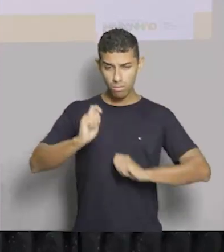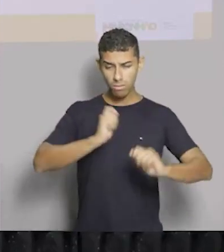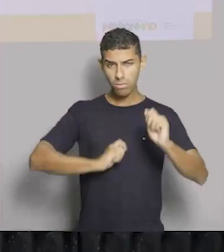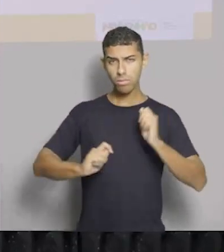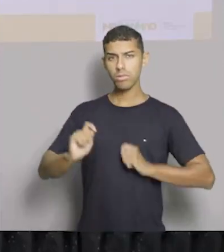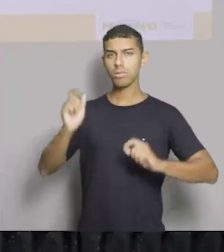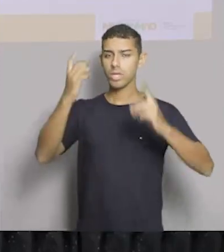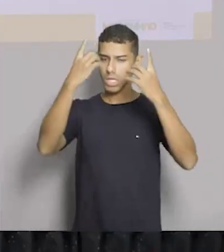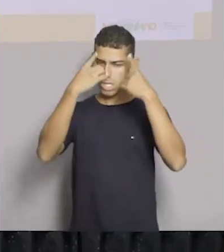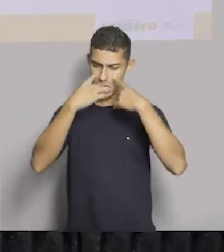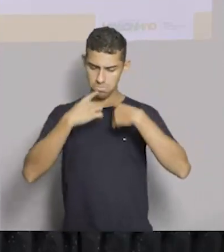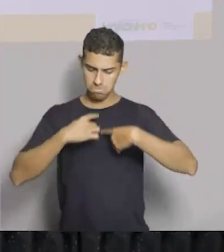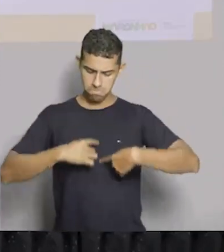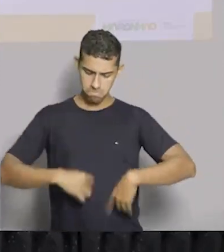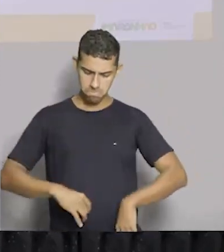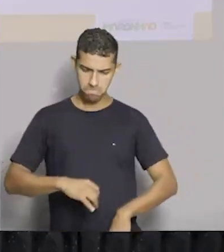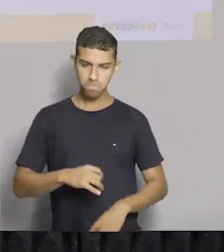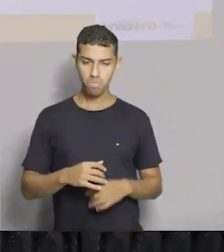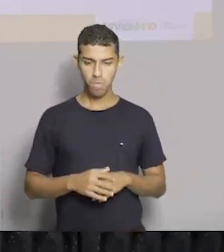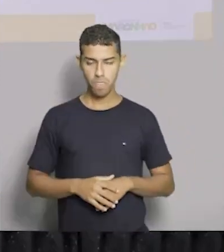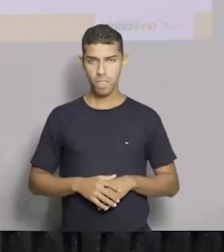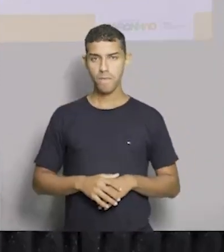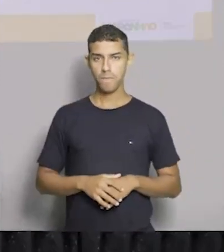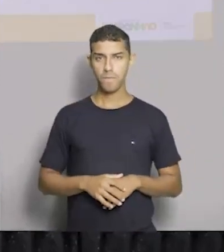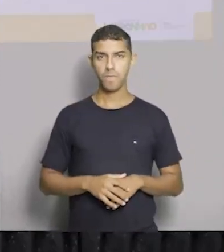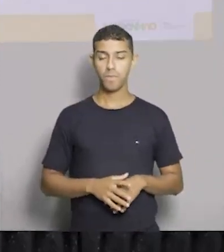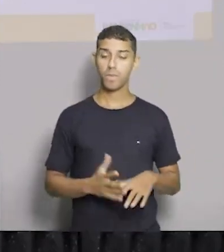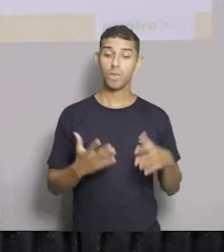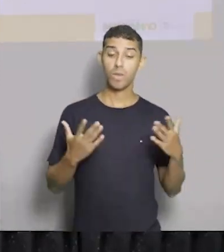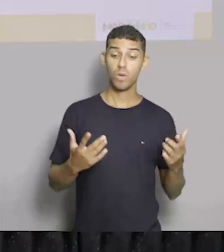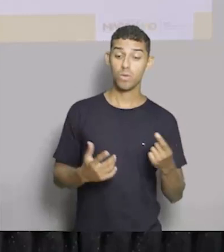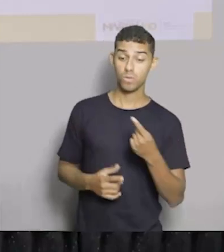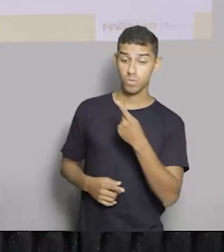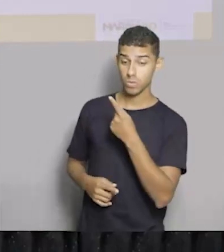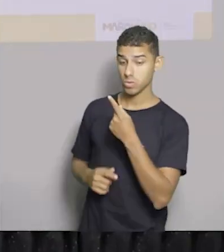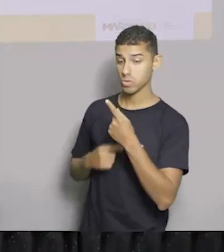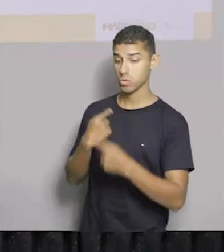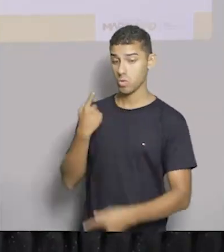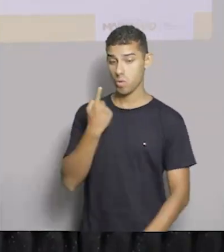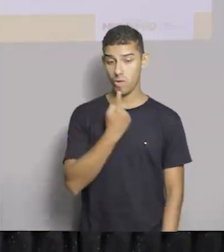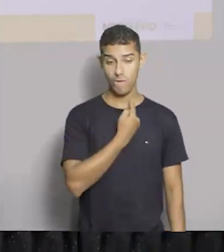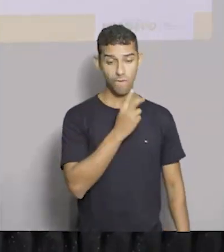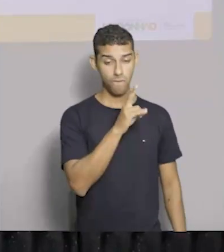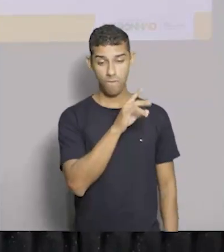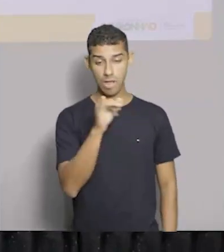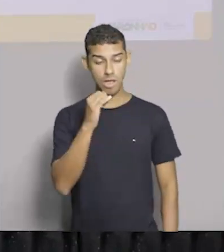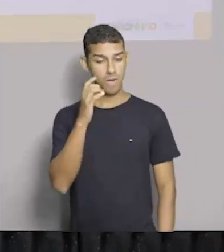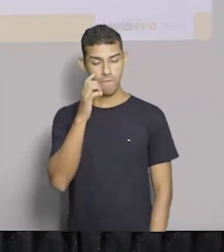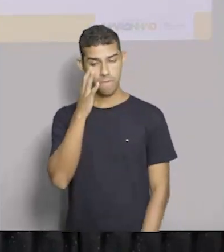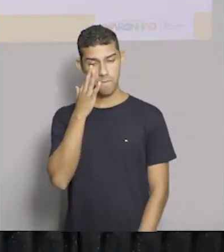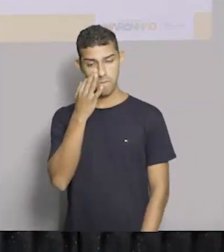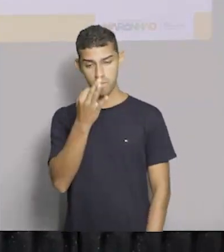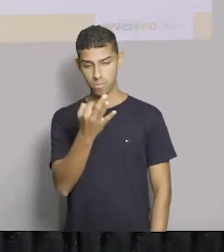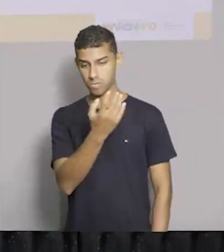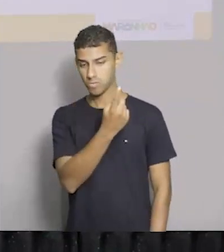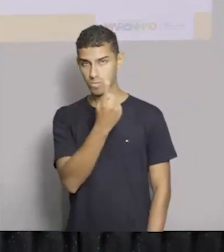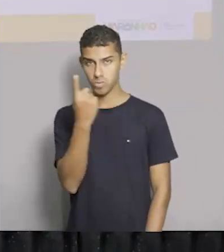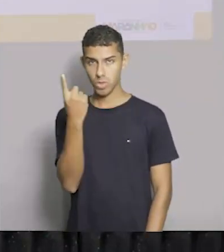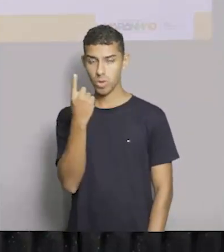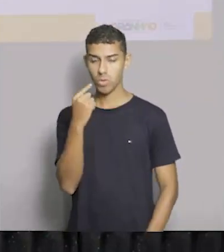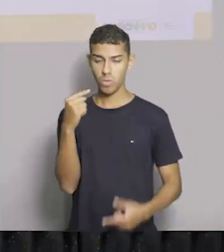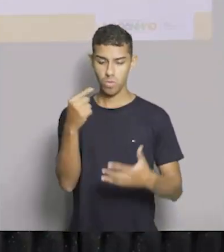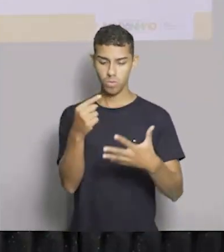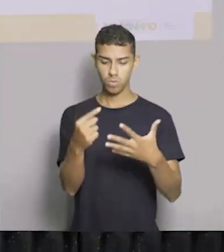e depressão. Então, olha que aqui, quando a gente está vendo essa palavra downside, a gente está destacando os